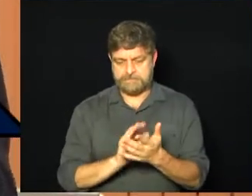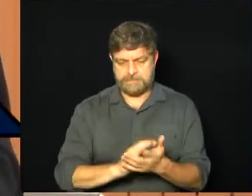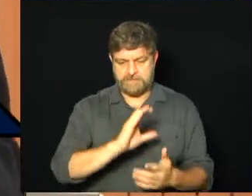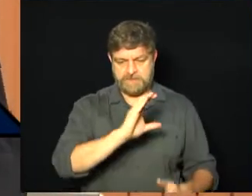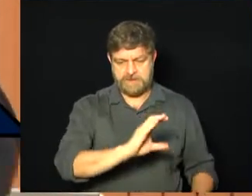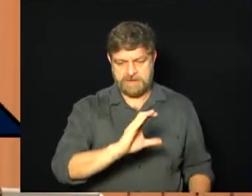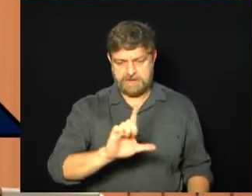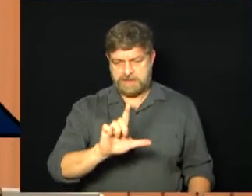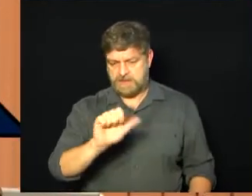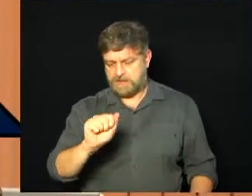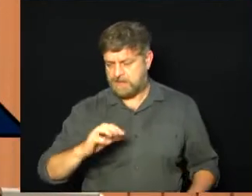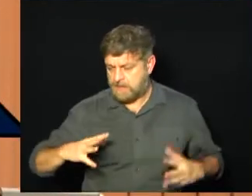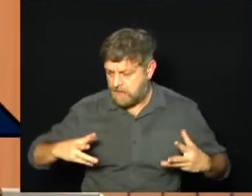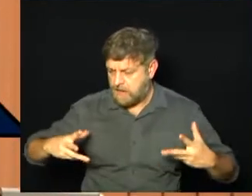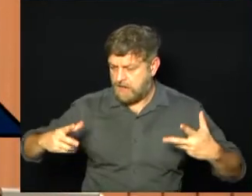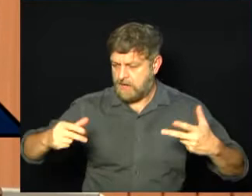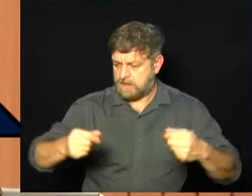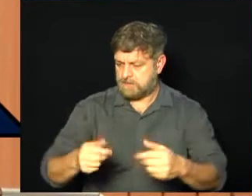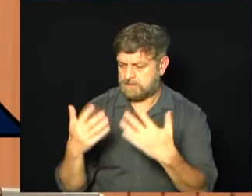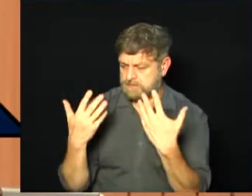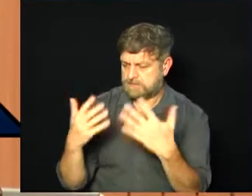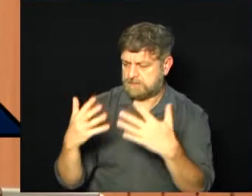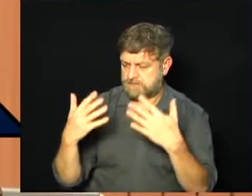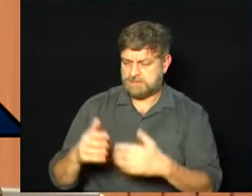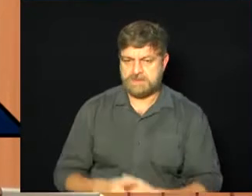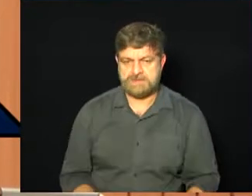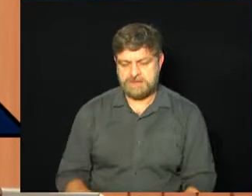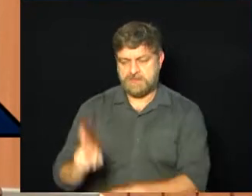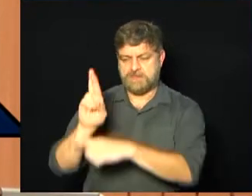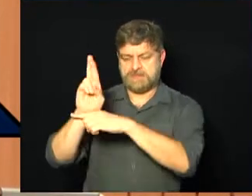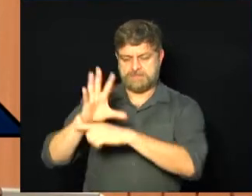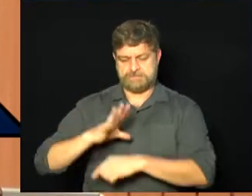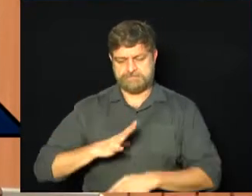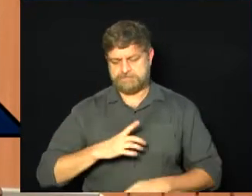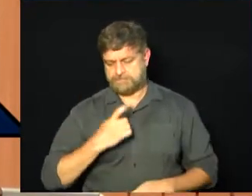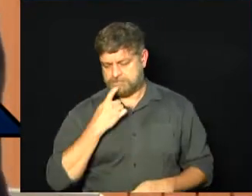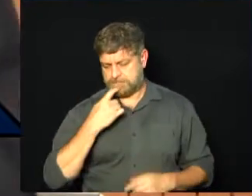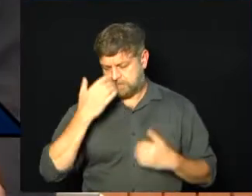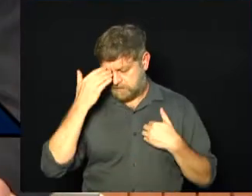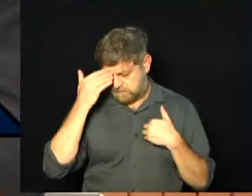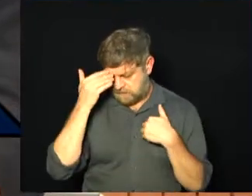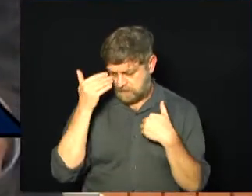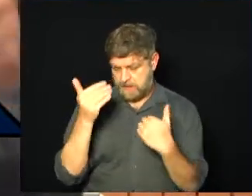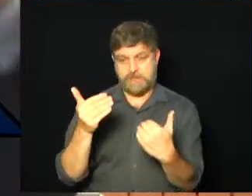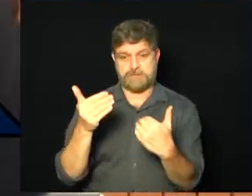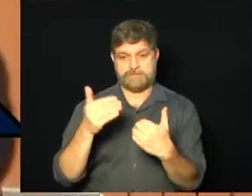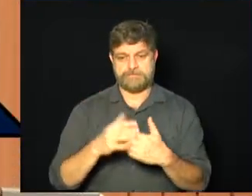todos vocês pelo que representam por Campinas. Muito obrigado.